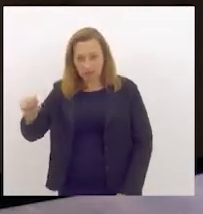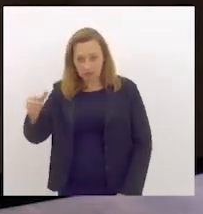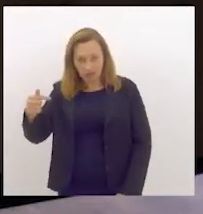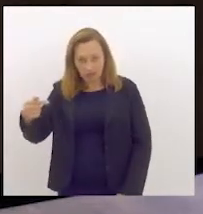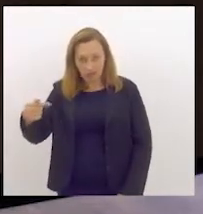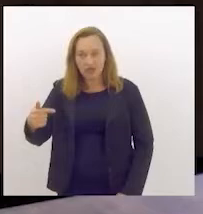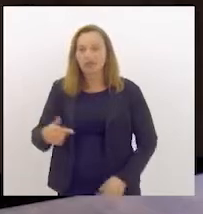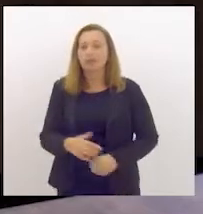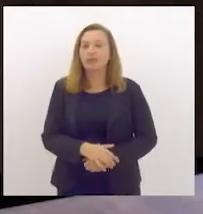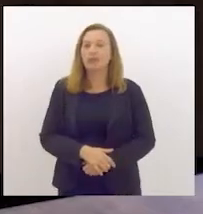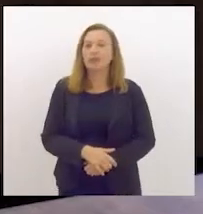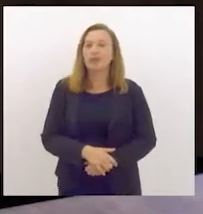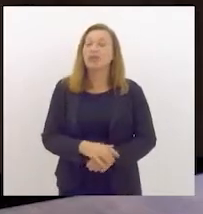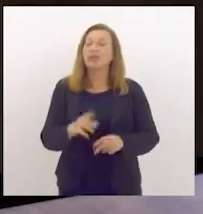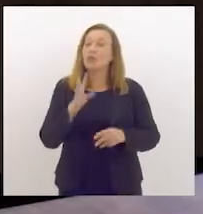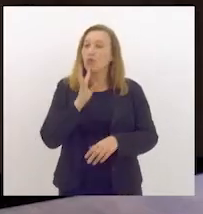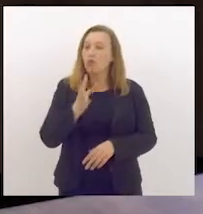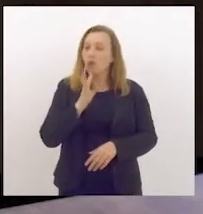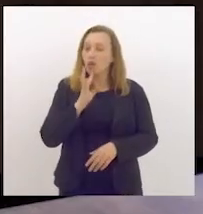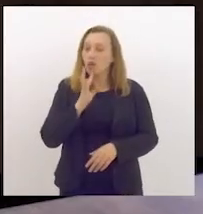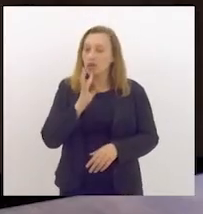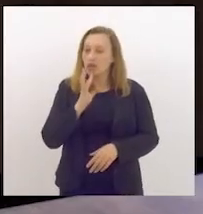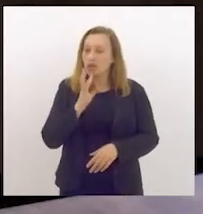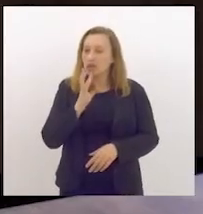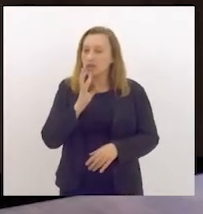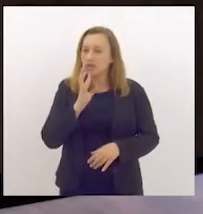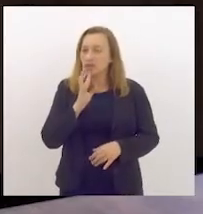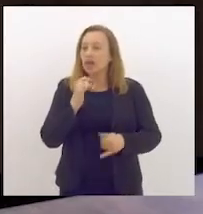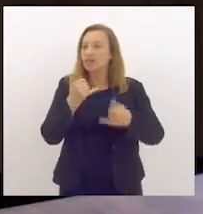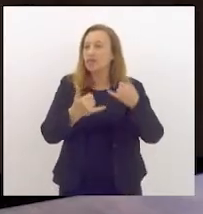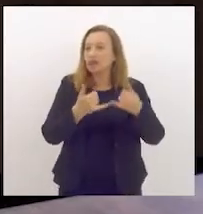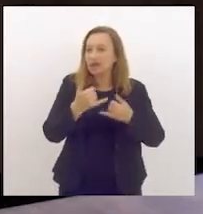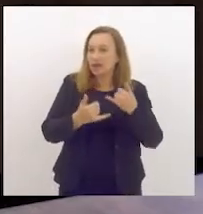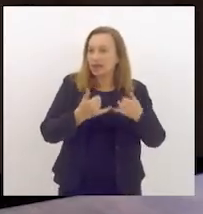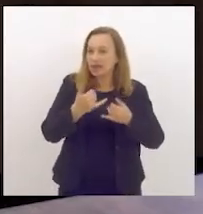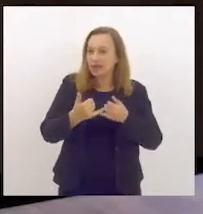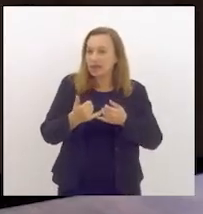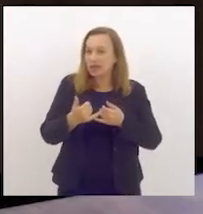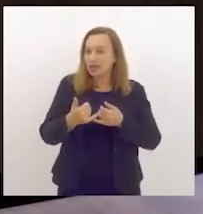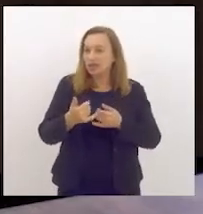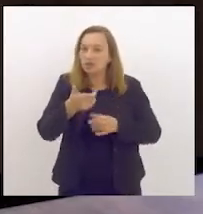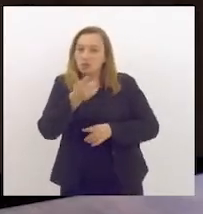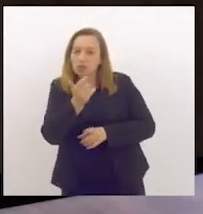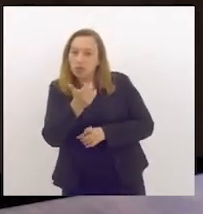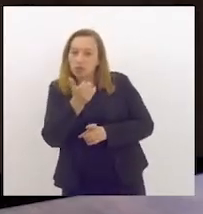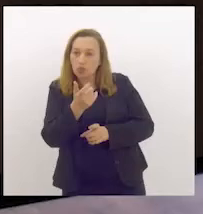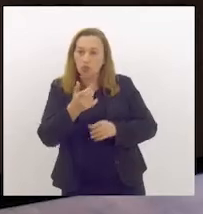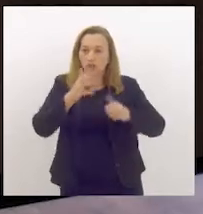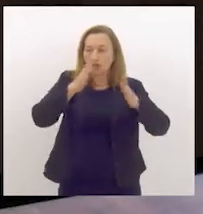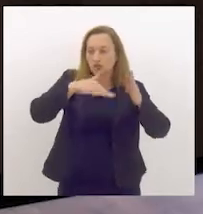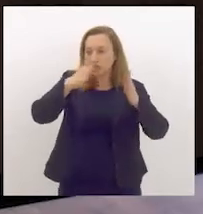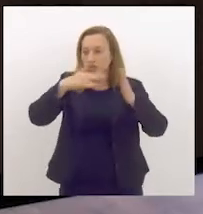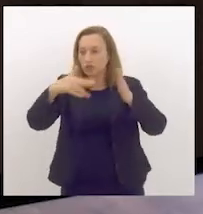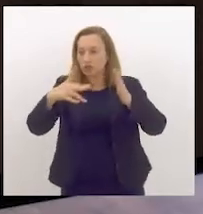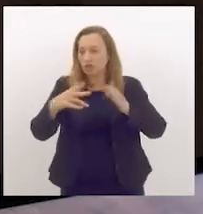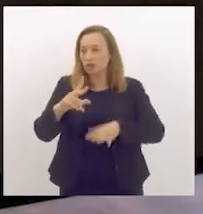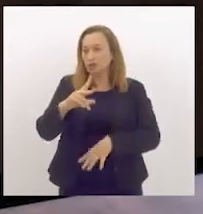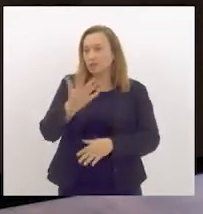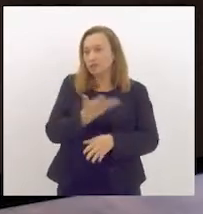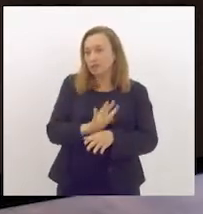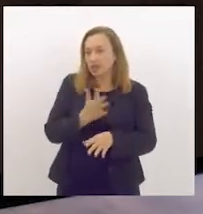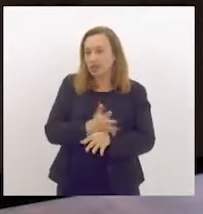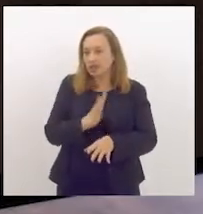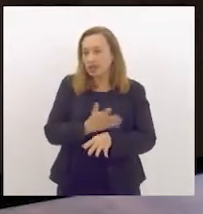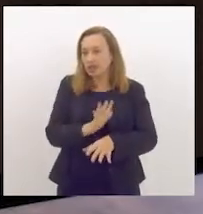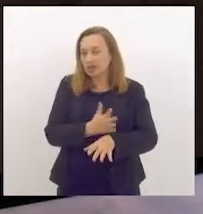2017 que reconhece o paintball Airsoft com o desporto que regulamenta as suas práticas